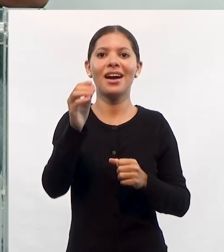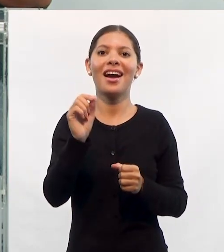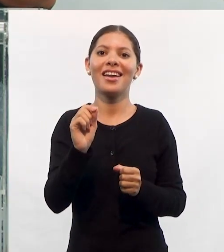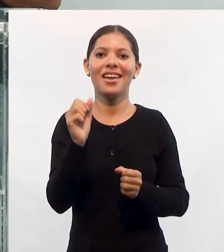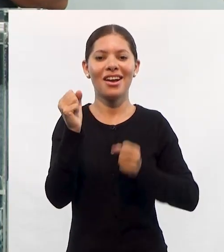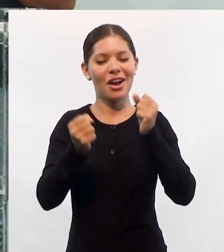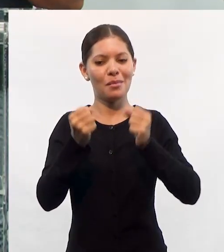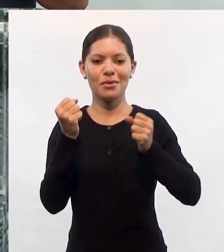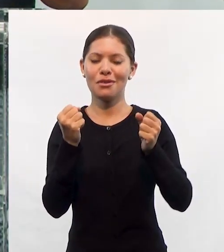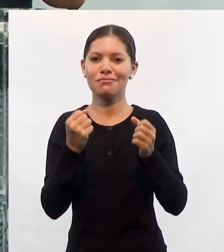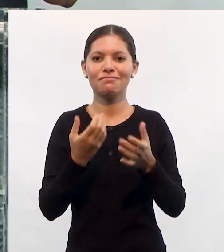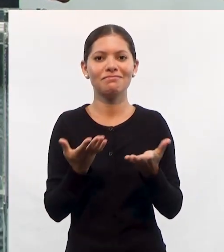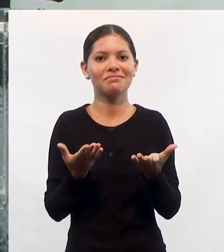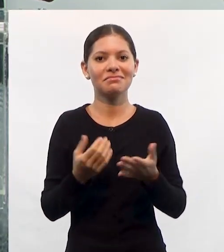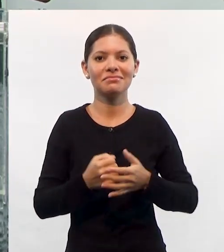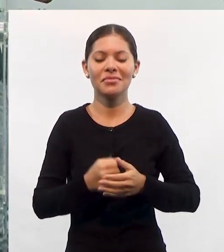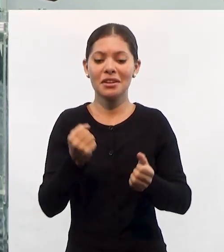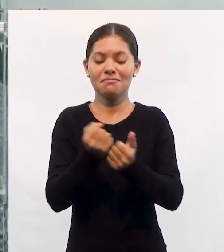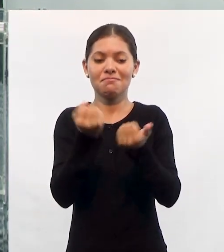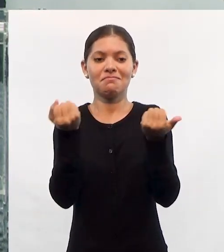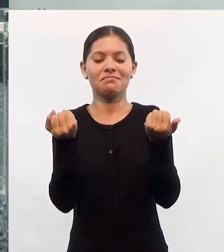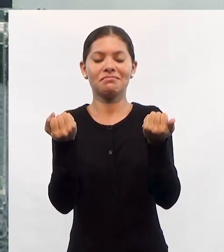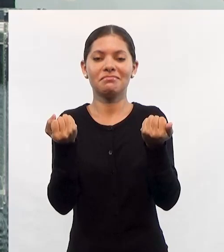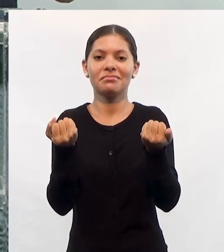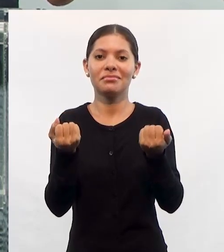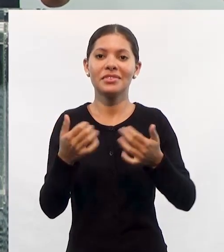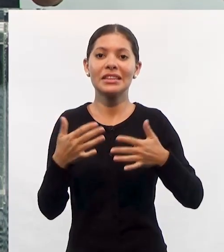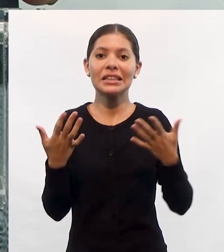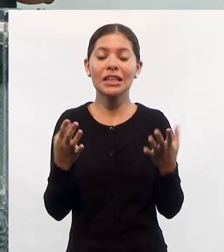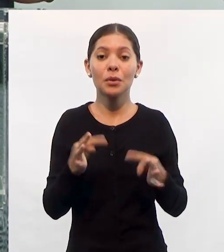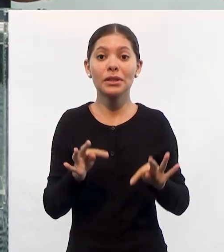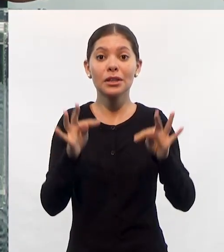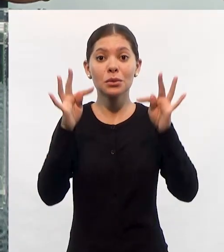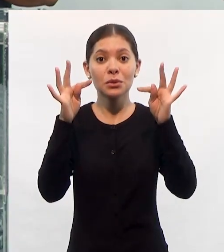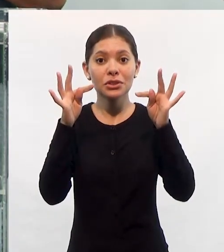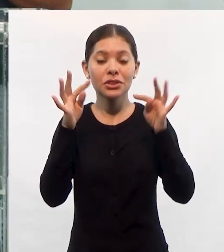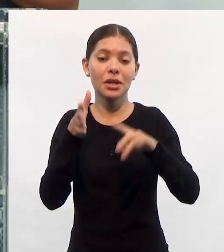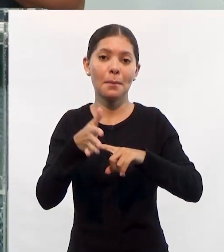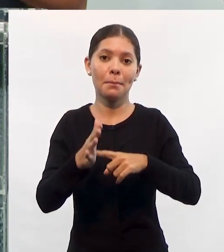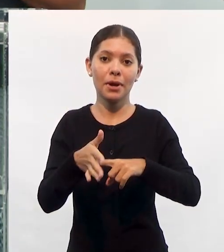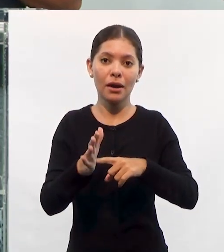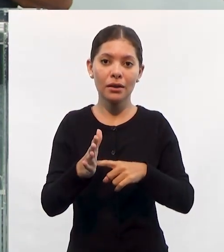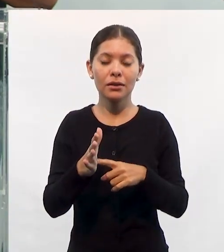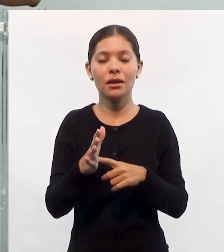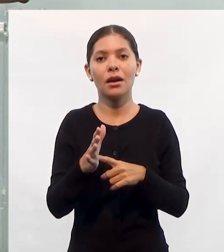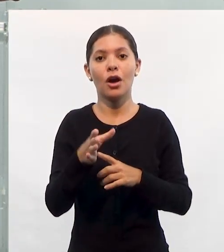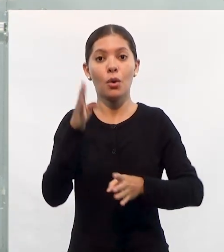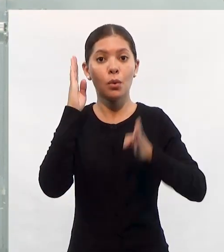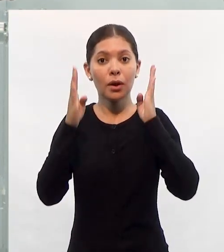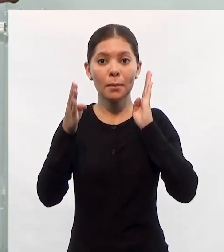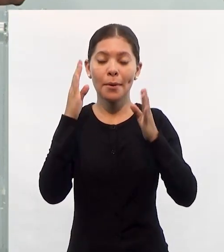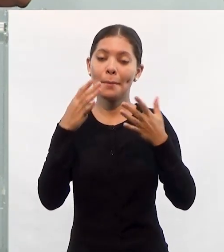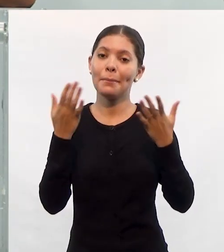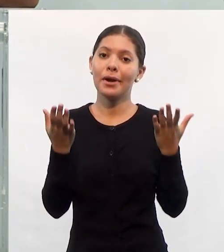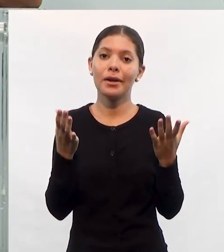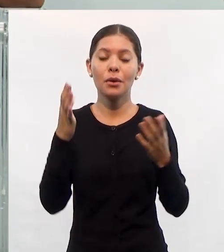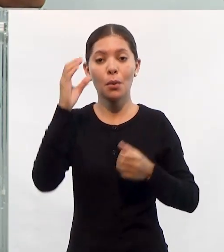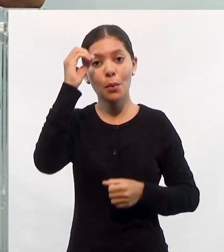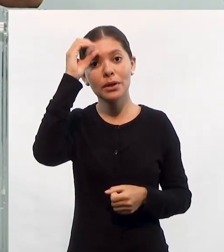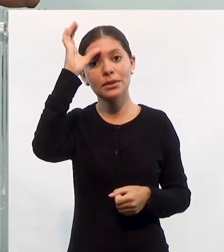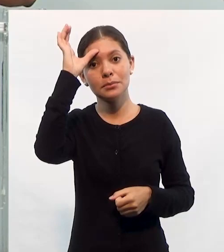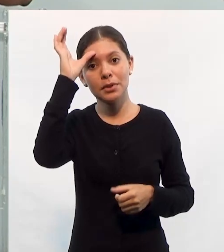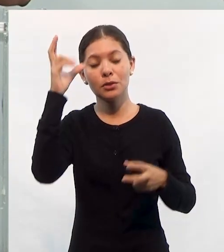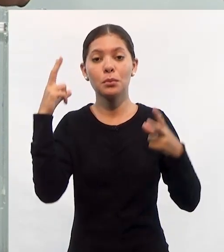rápido. Então, a tecnologia é a máquina em si, o caminhão, mas também é o conhecimento do